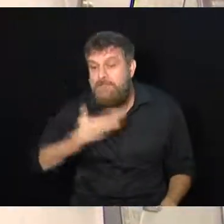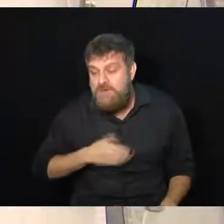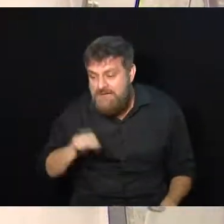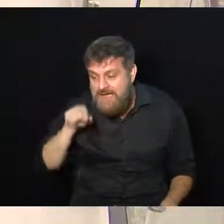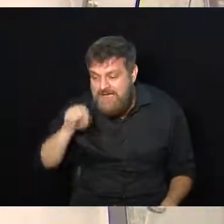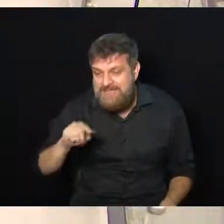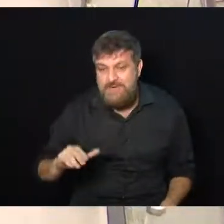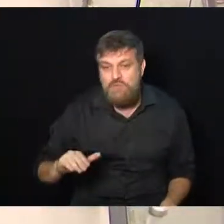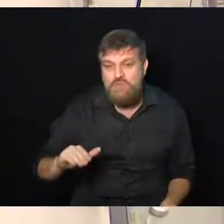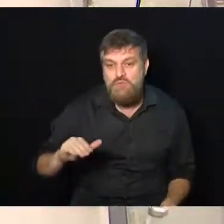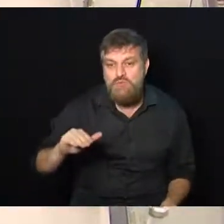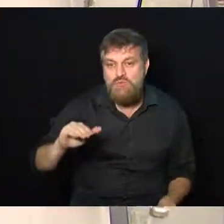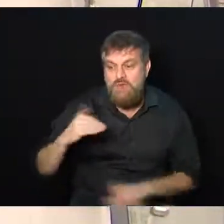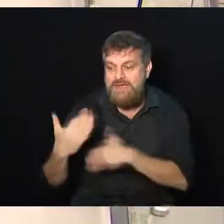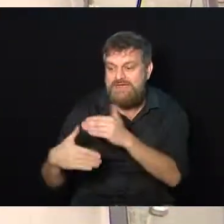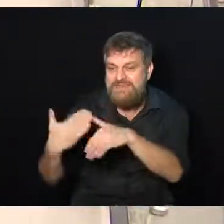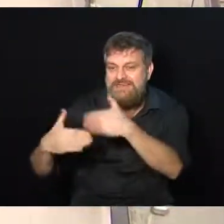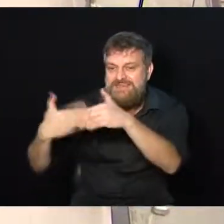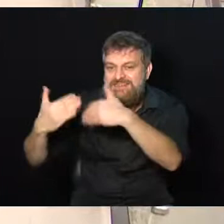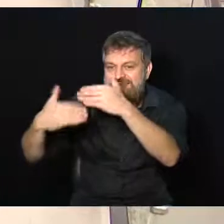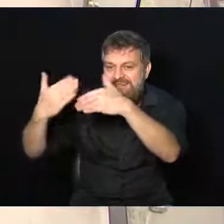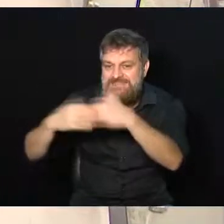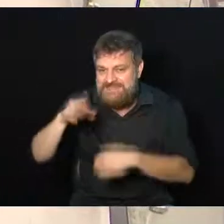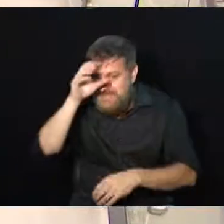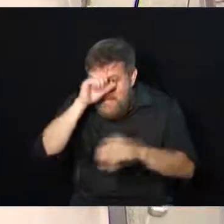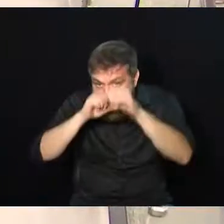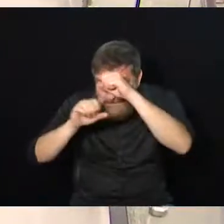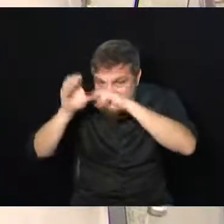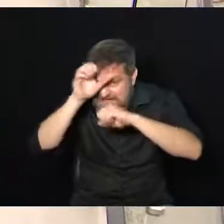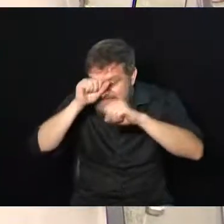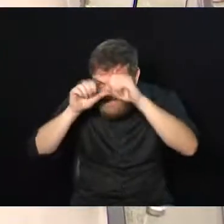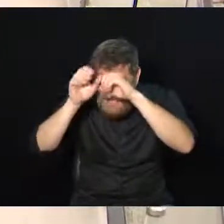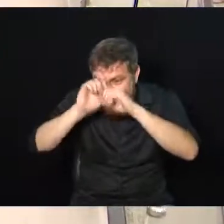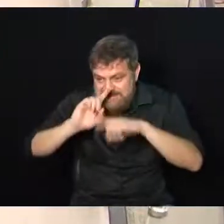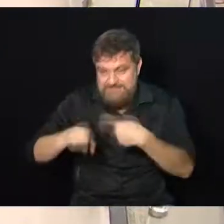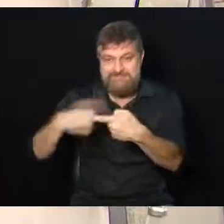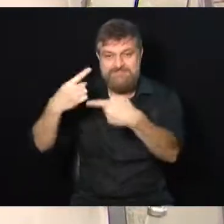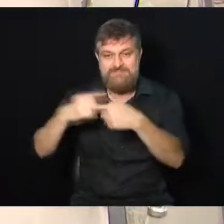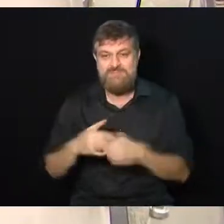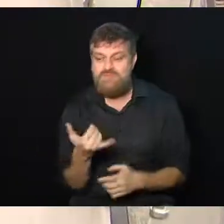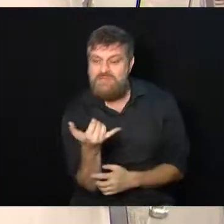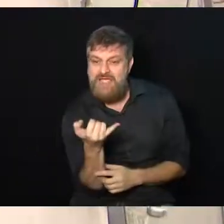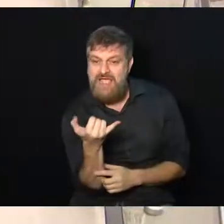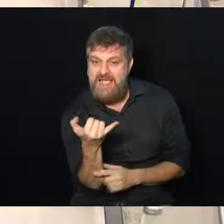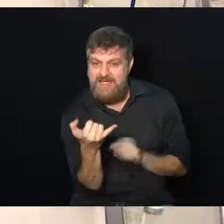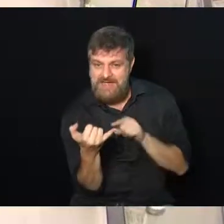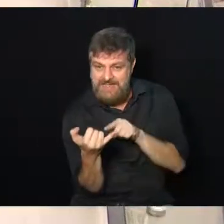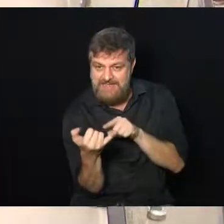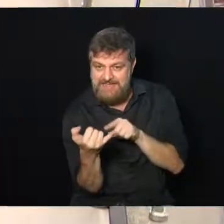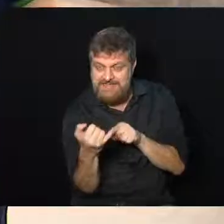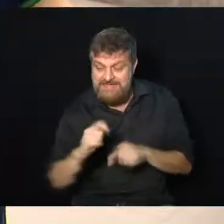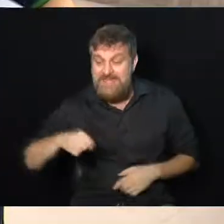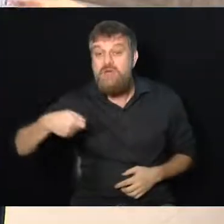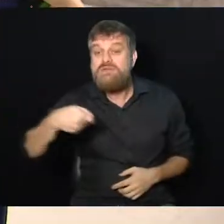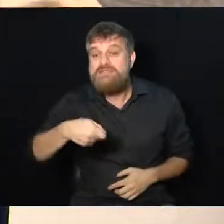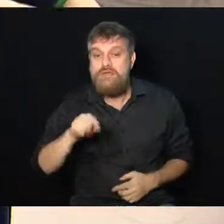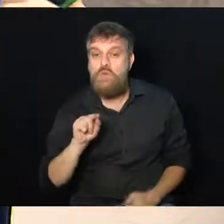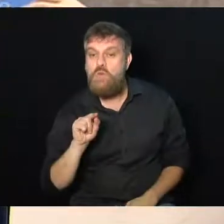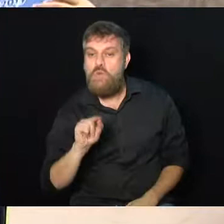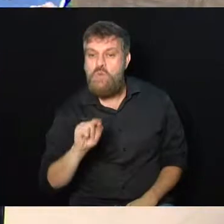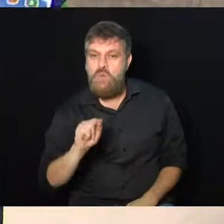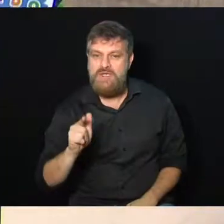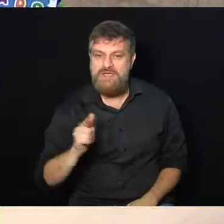estão evoluindo no seu processo de aprendizagem, né? E que a caneta simboliza também que eles